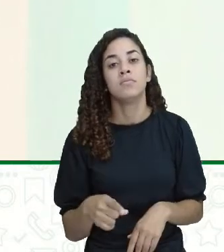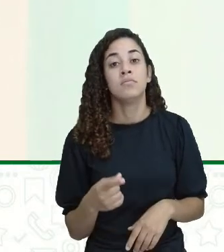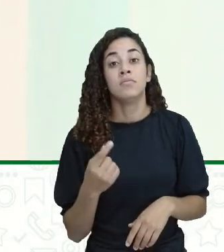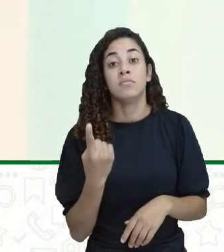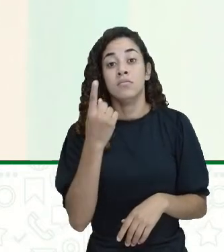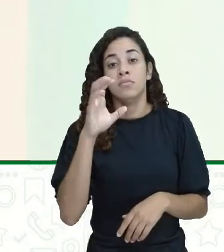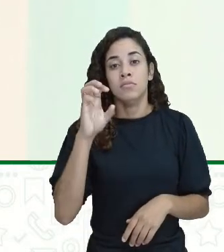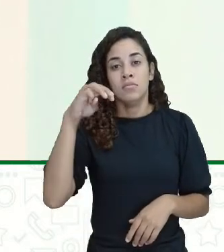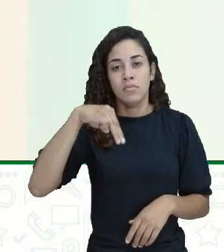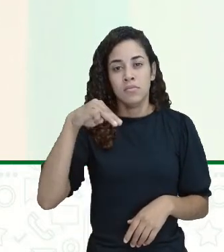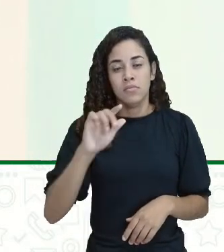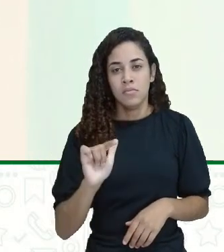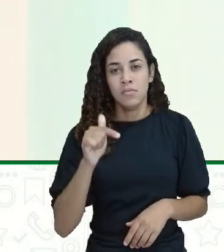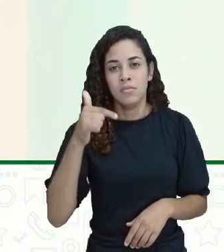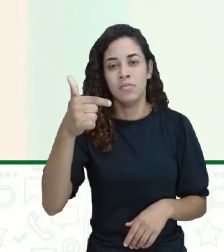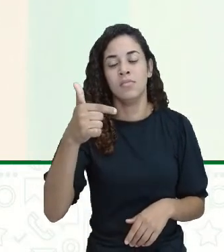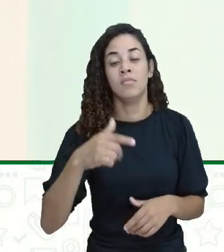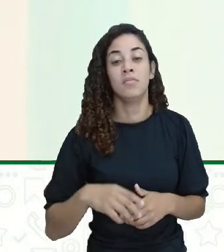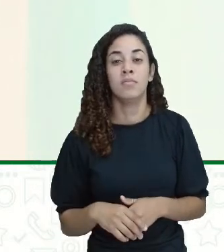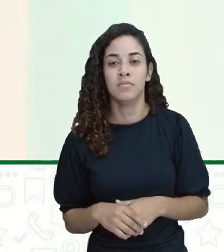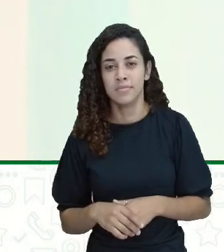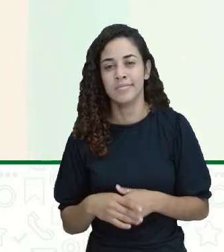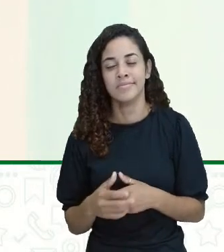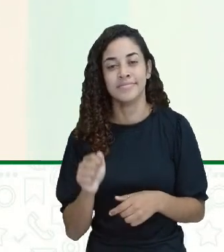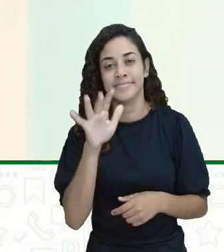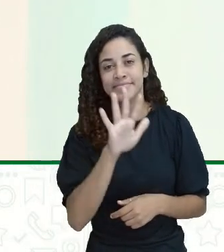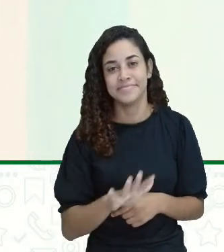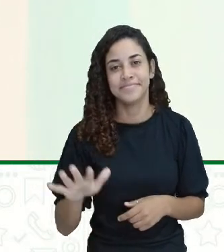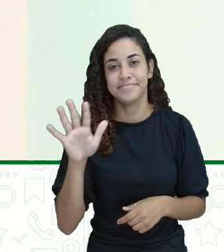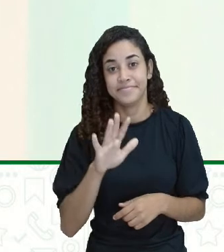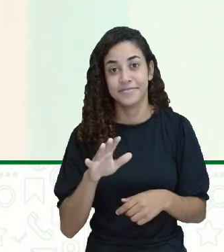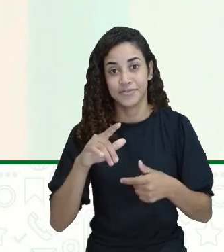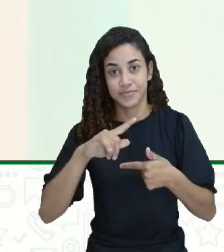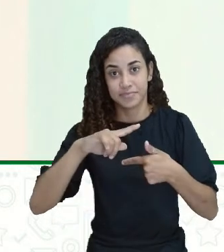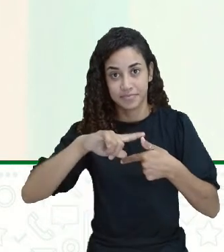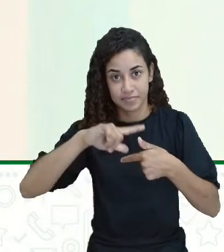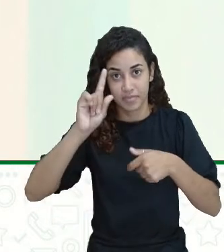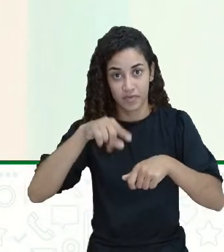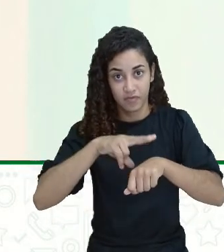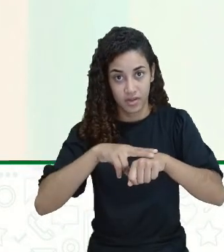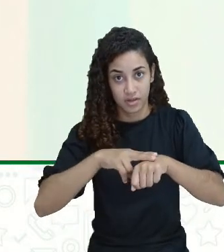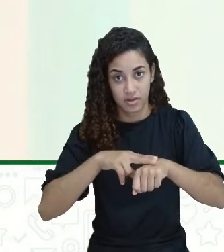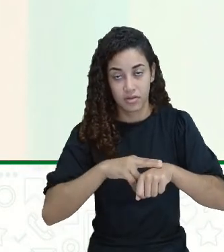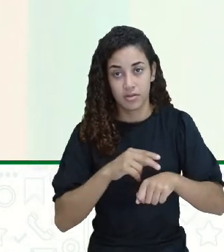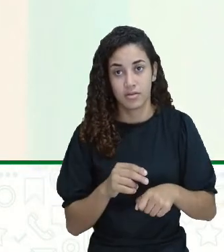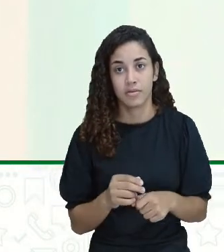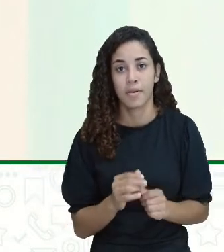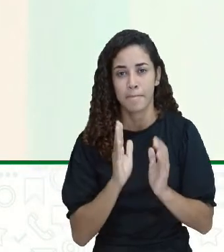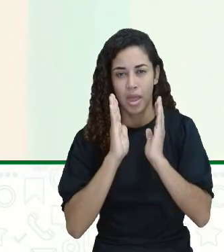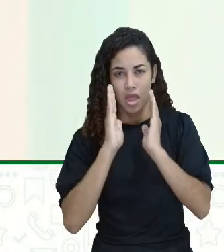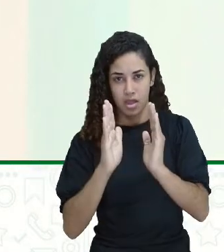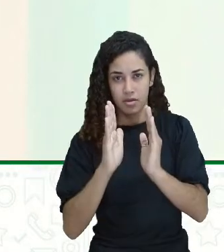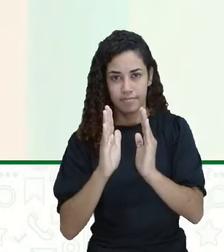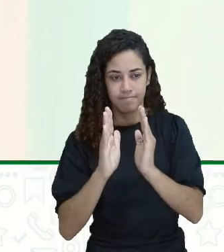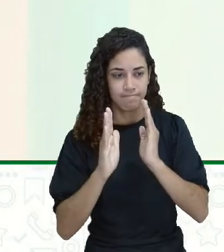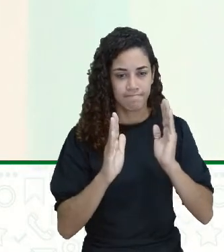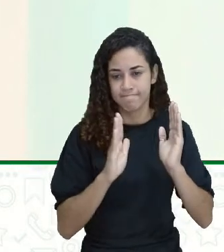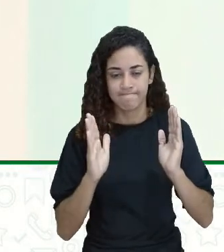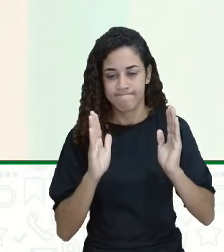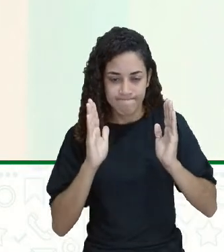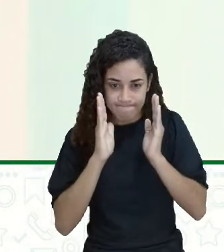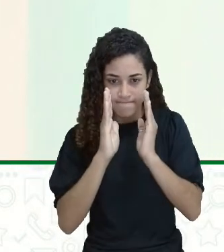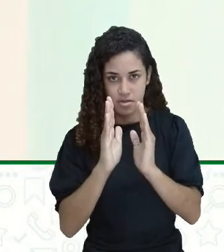1 centímetro quadrado, né? Então, qual a área do polígono verde? É aquele do meio lá. Então, bem maior,